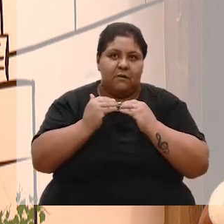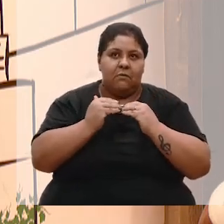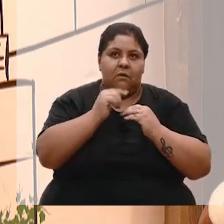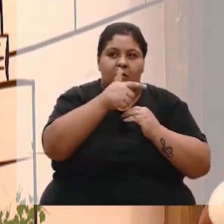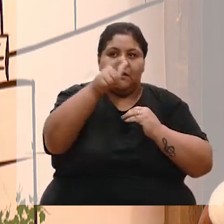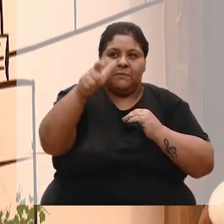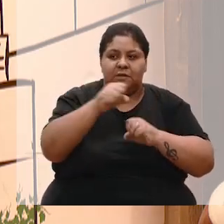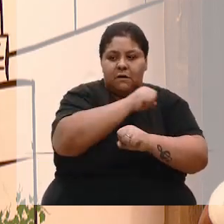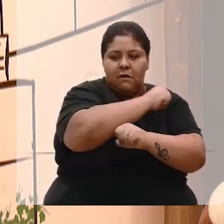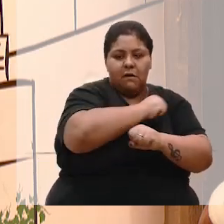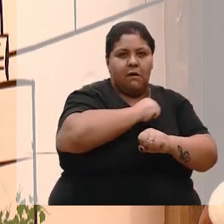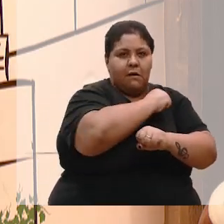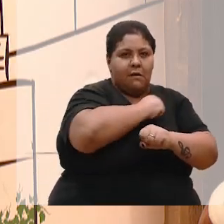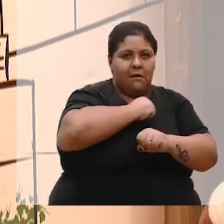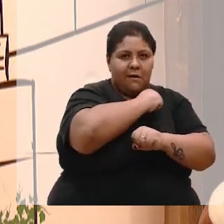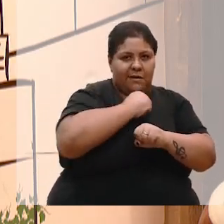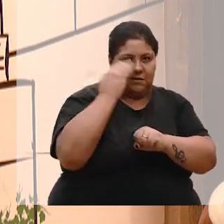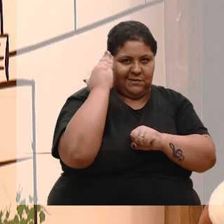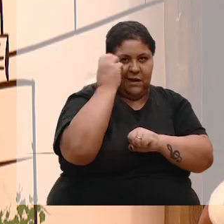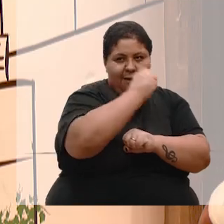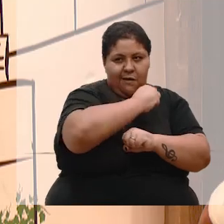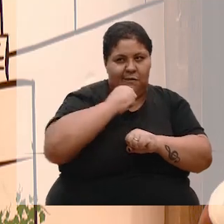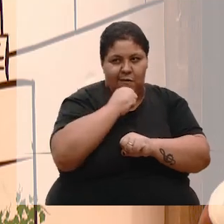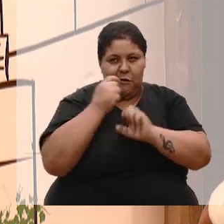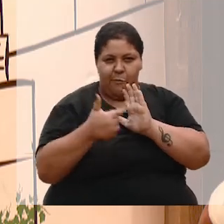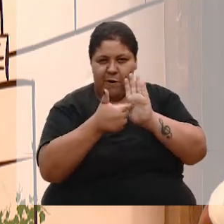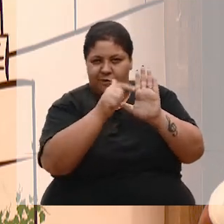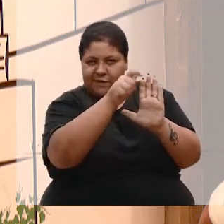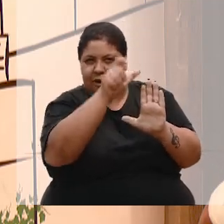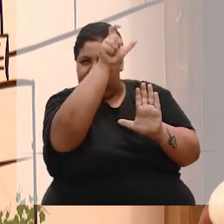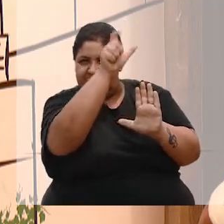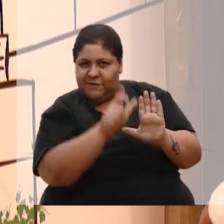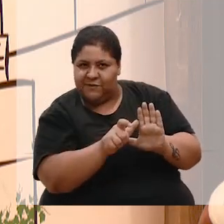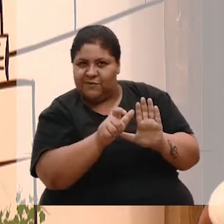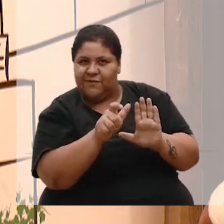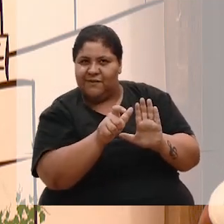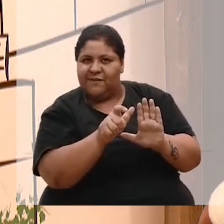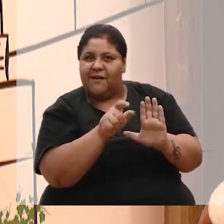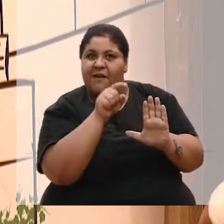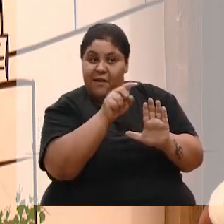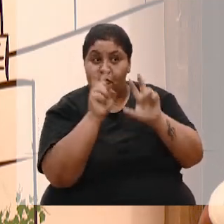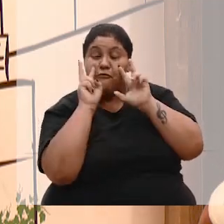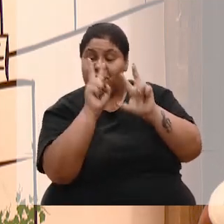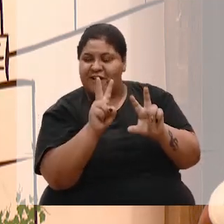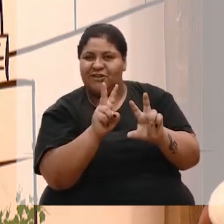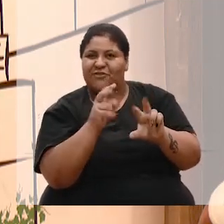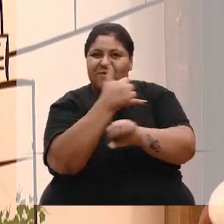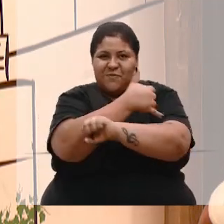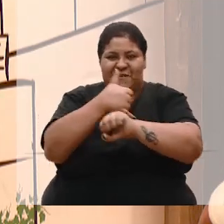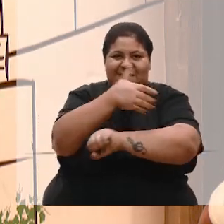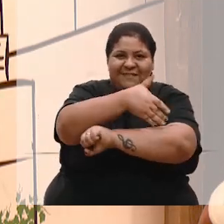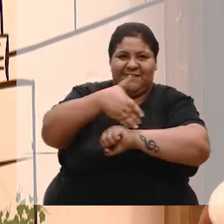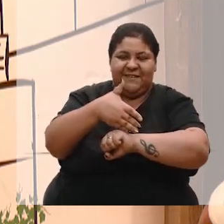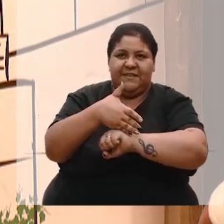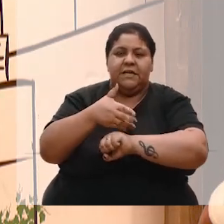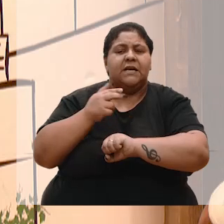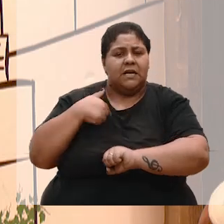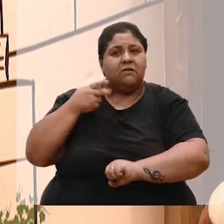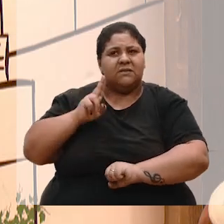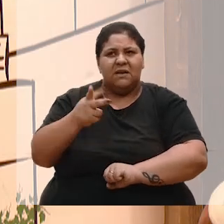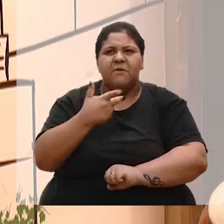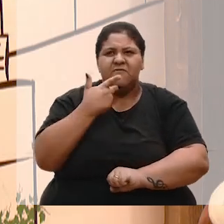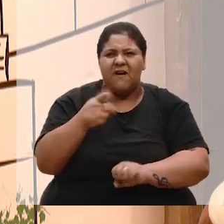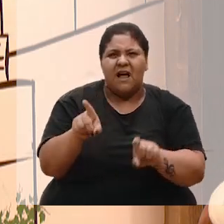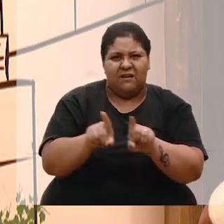está ali. E é isso que a gente passa, é isso que eu passo quando eu saio na rua. E eu sempre comento também, e